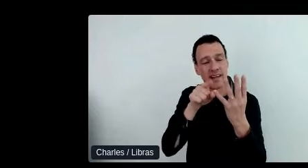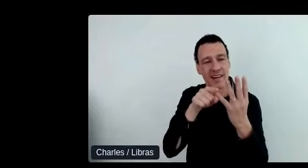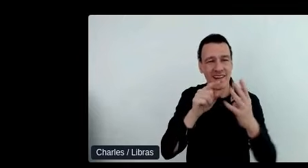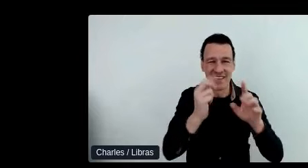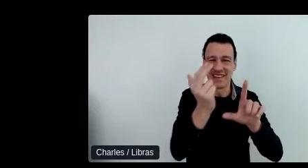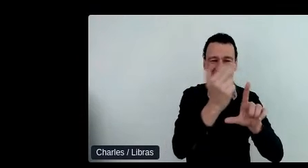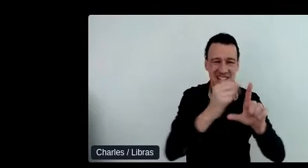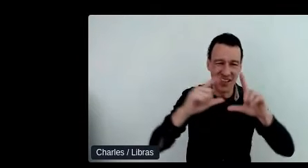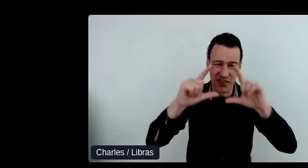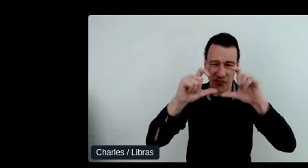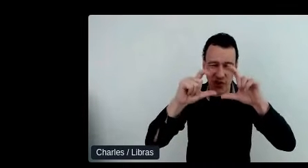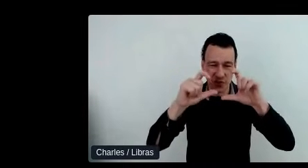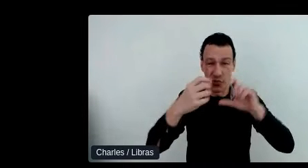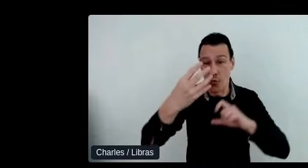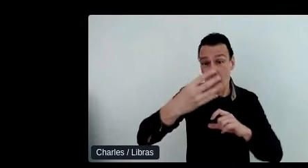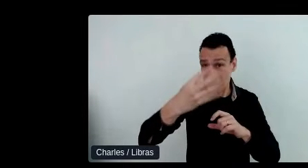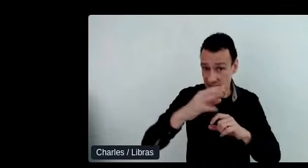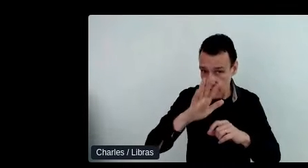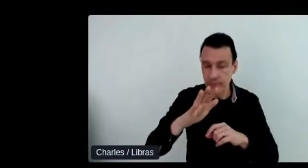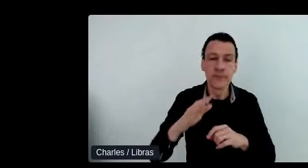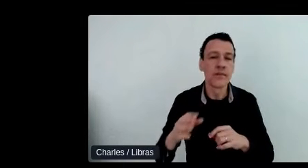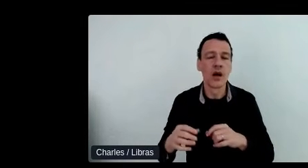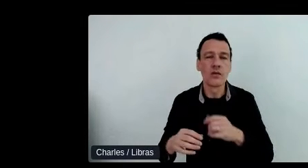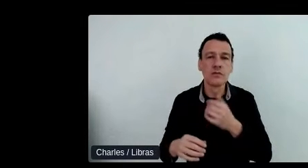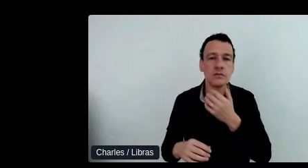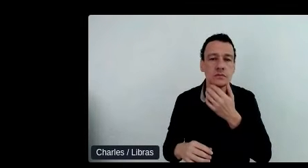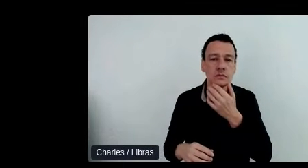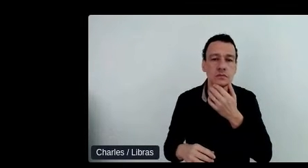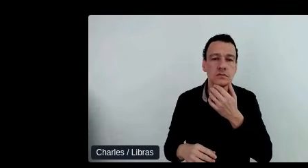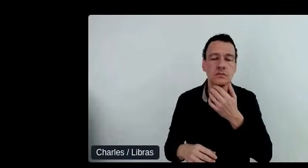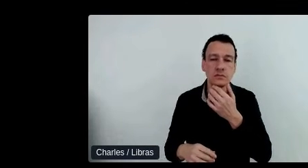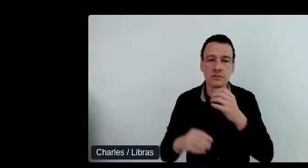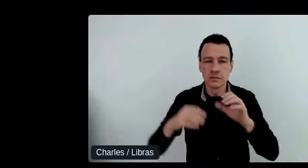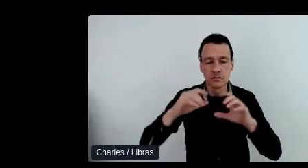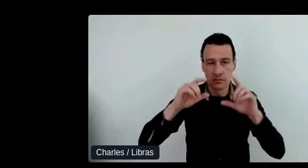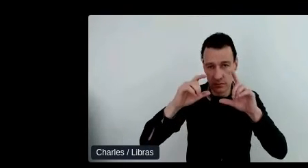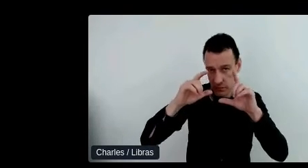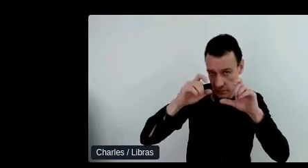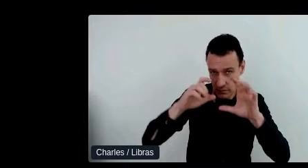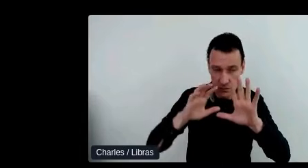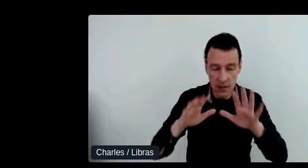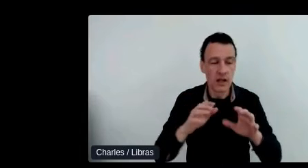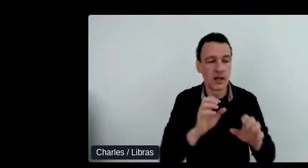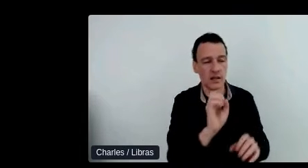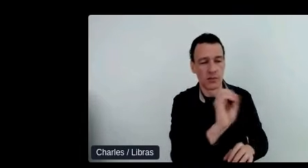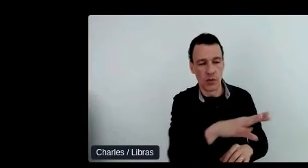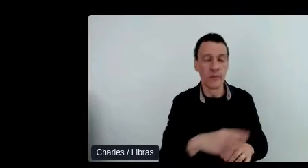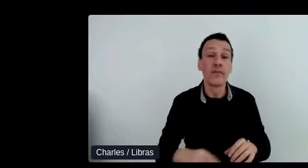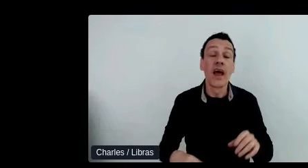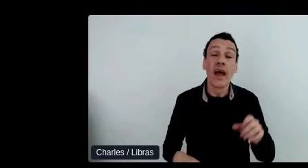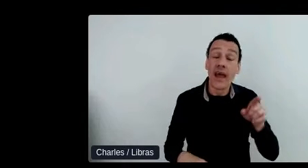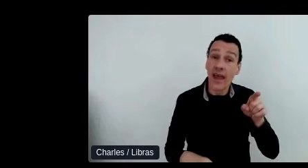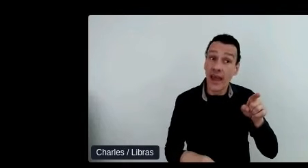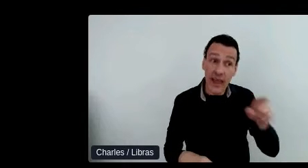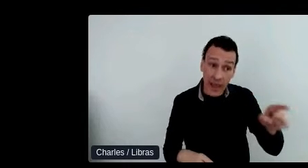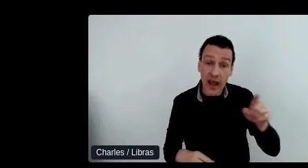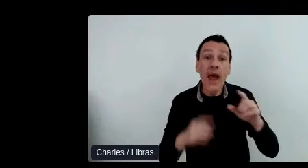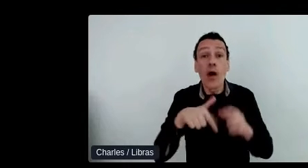ela entendeu que na quarta imagem tem uma mulher quando nitidamente é um homem, tá?